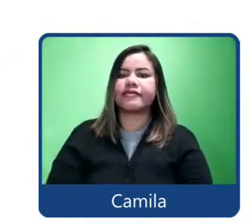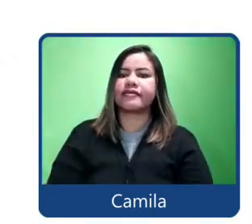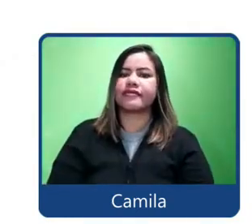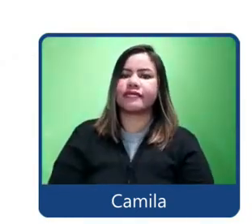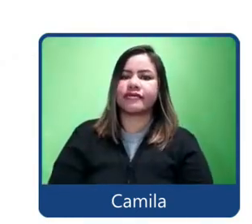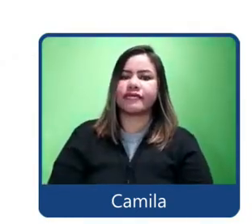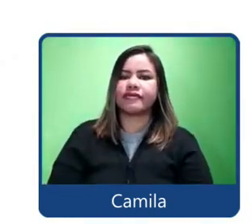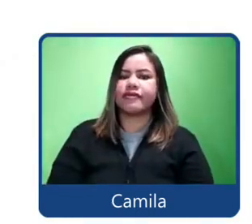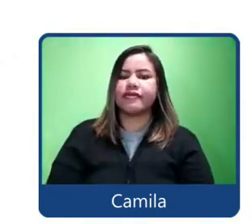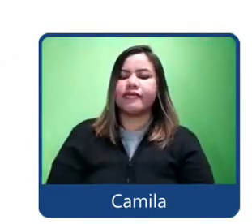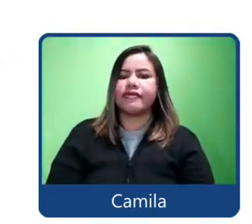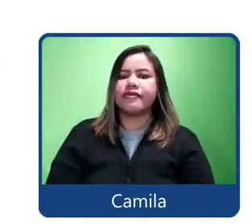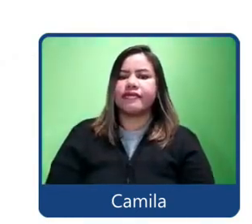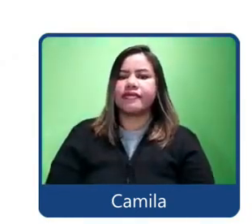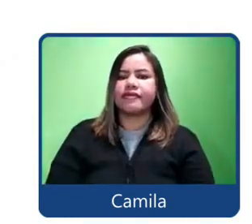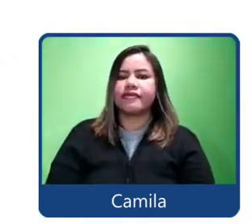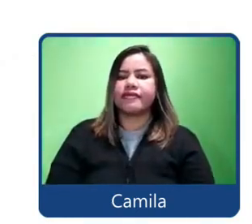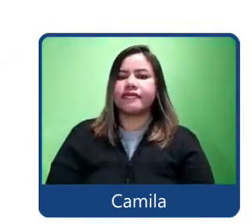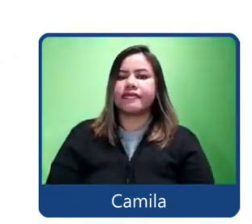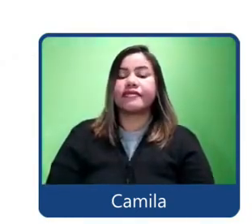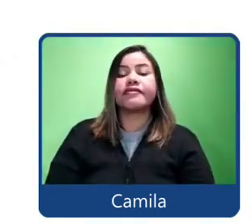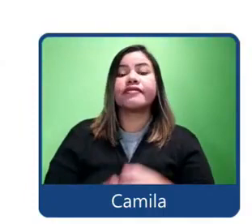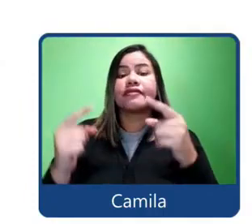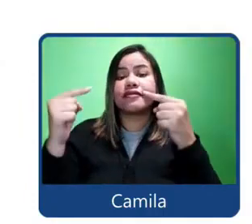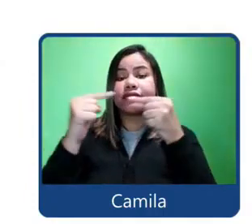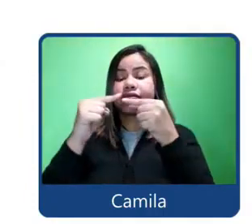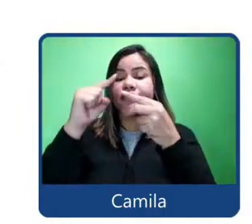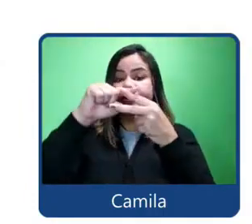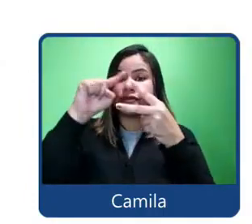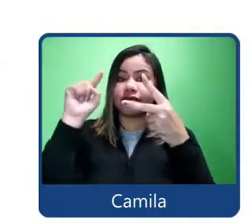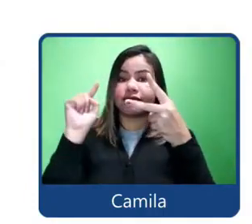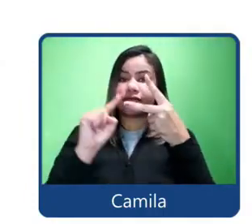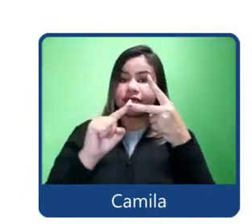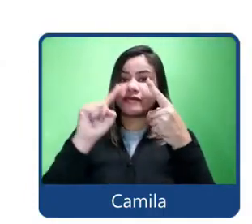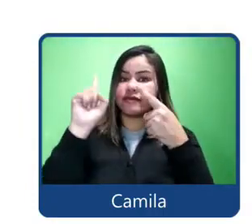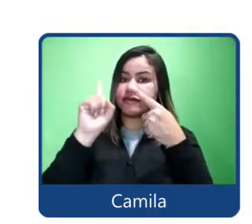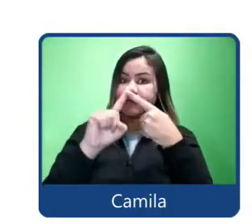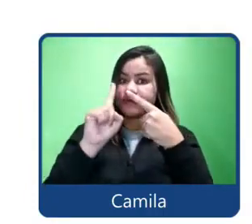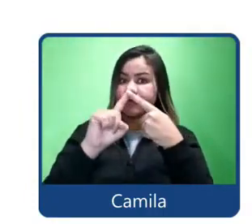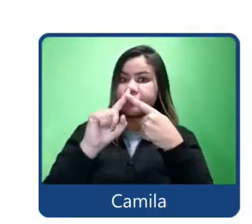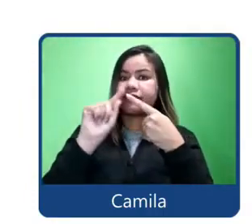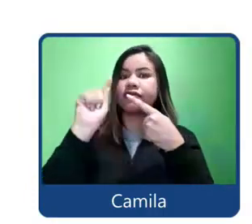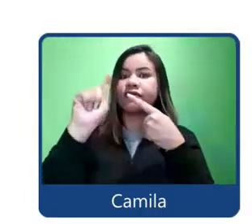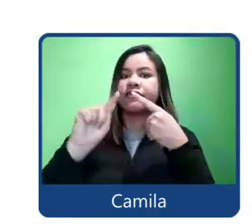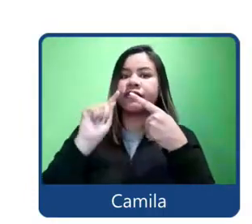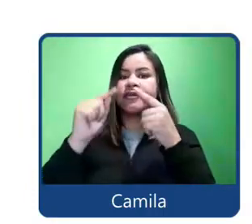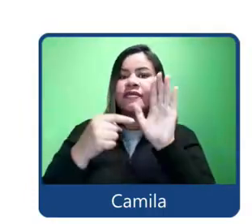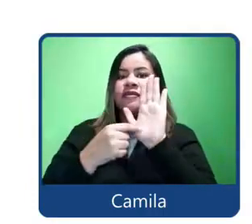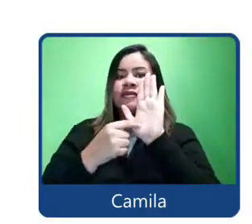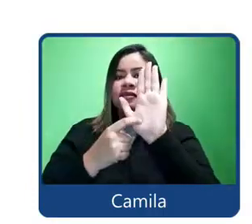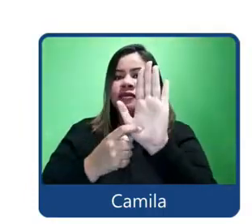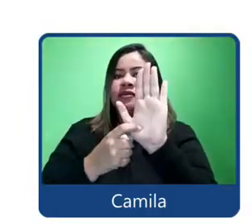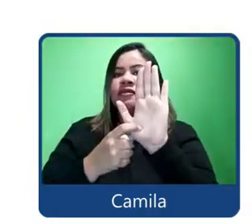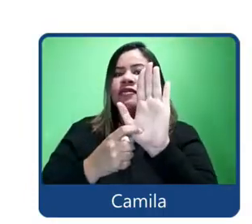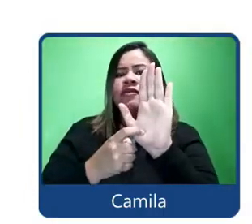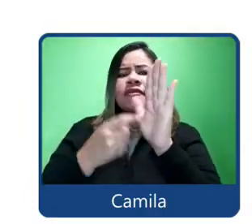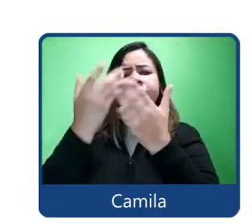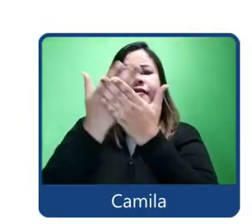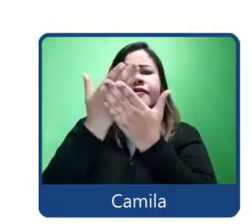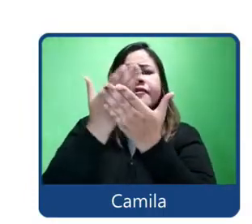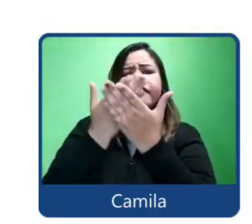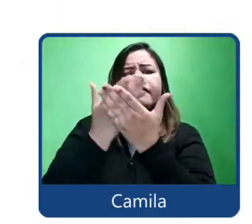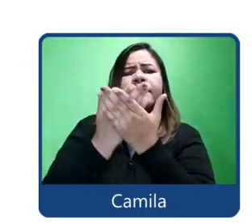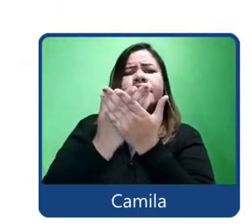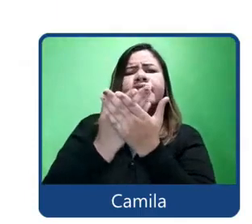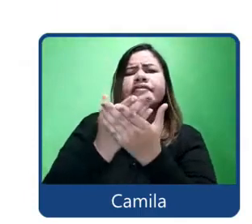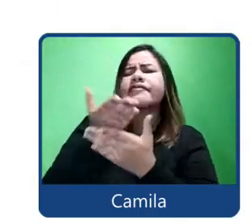Eu dividi ela em duas breves partes. Na primeira parte eu vou mencionar e abordar por que estudar os climas do passado geológico. E na